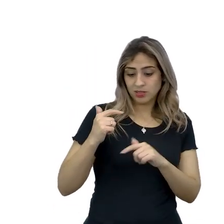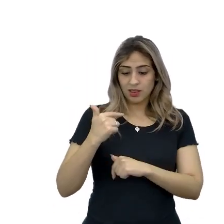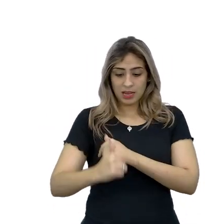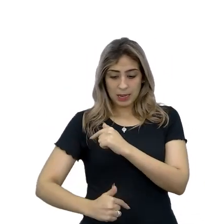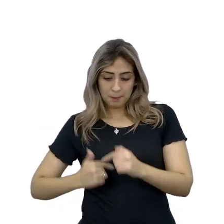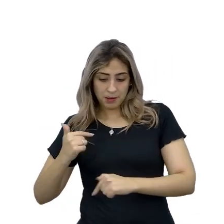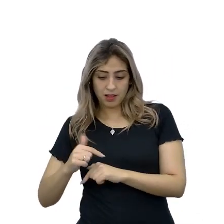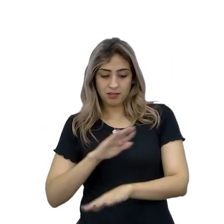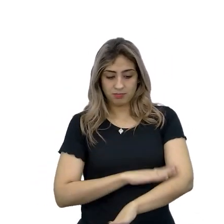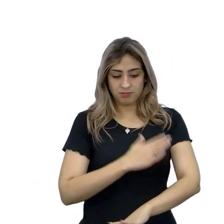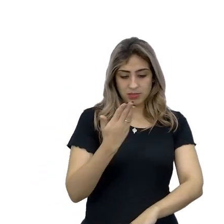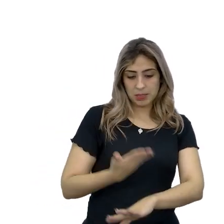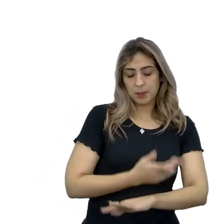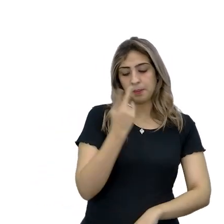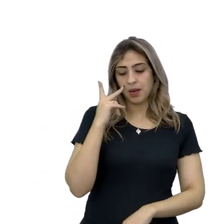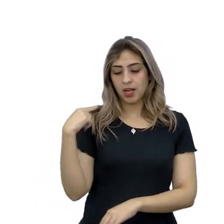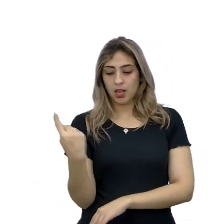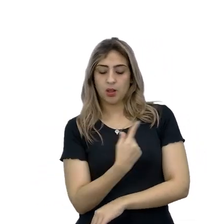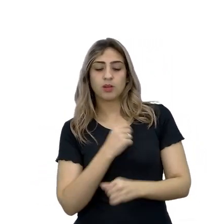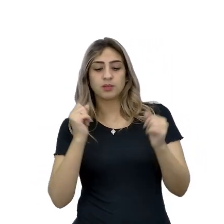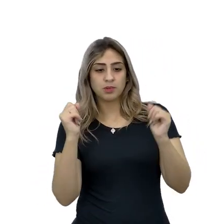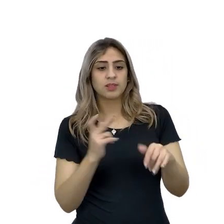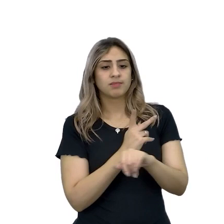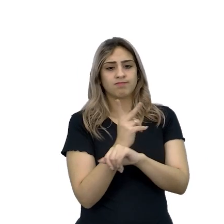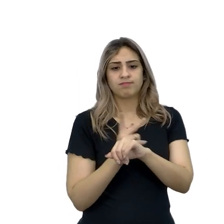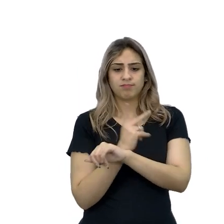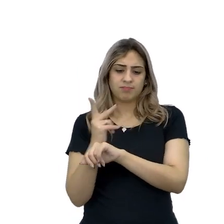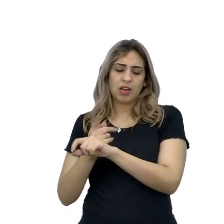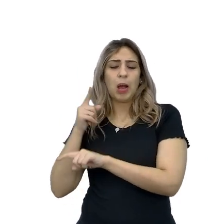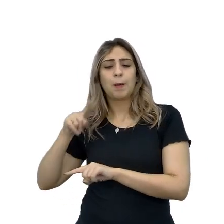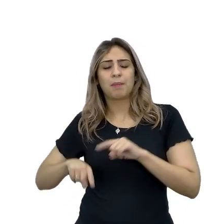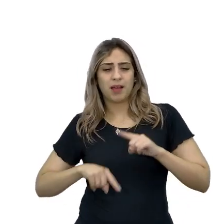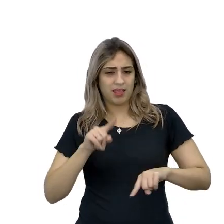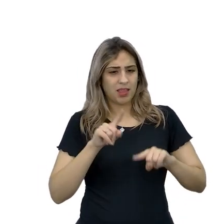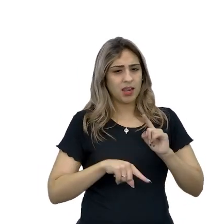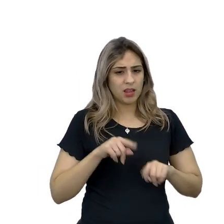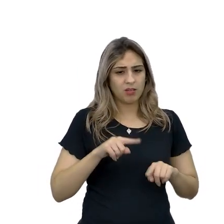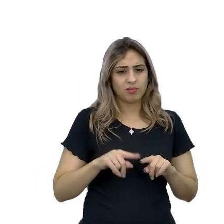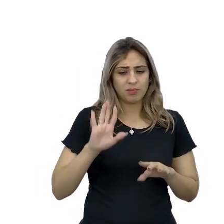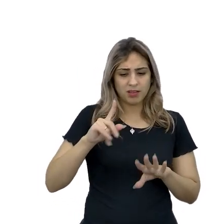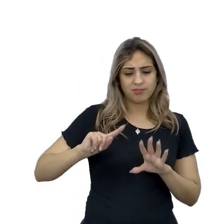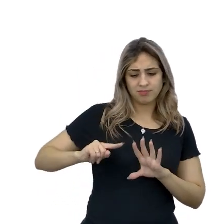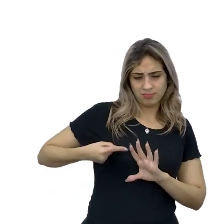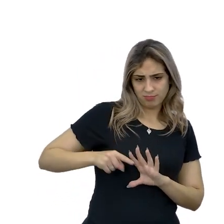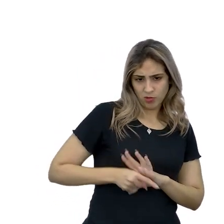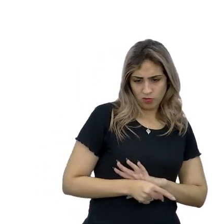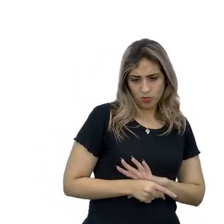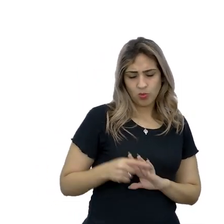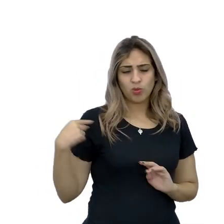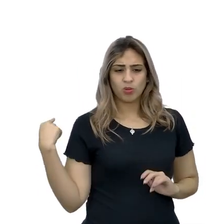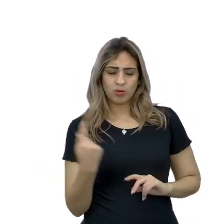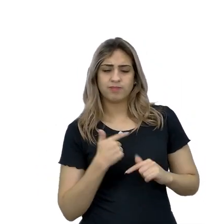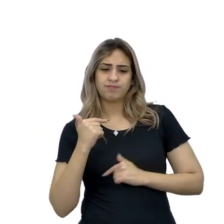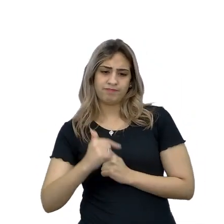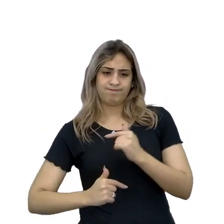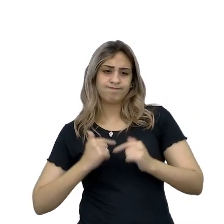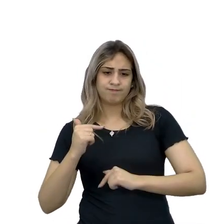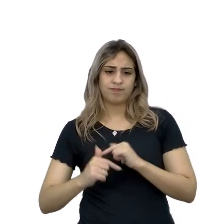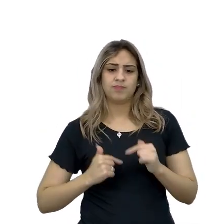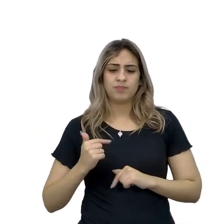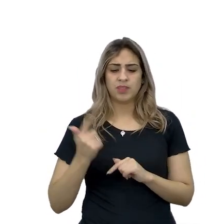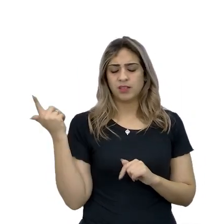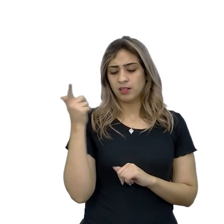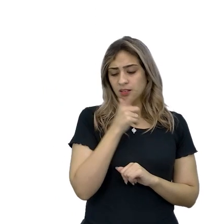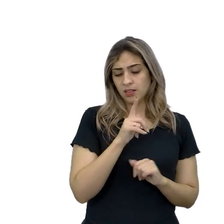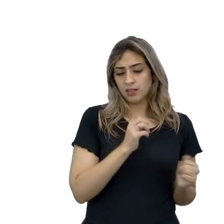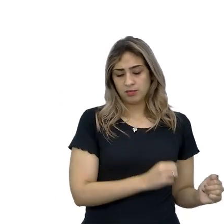trabalhar na CEI, para que nós pudéssemos buscar um material mais apropriado, né, nós trabalhamos aqui, buscamos